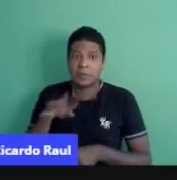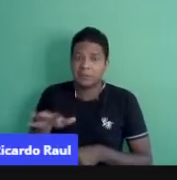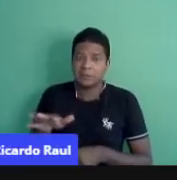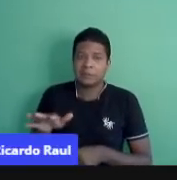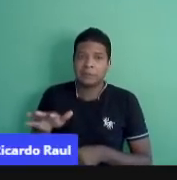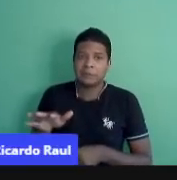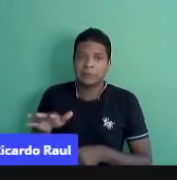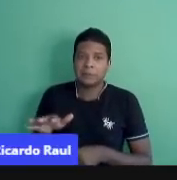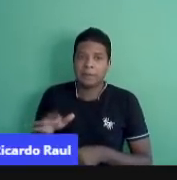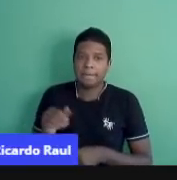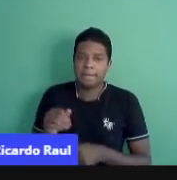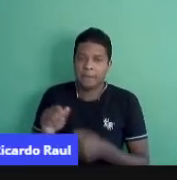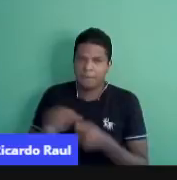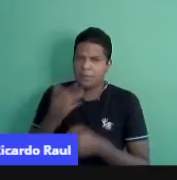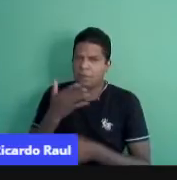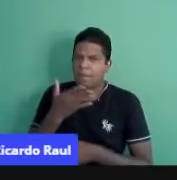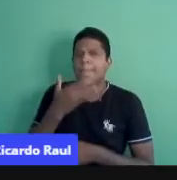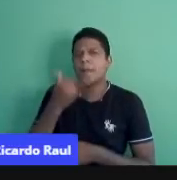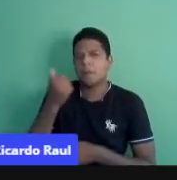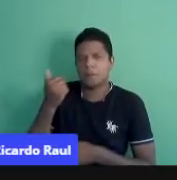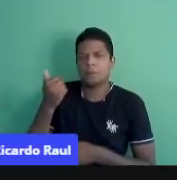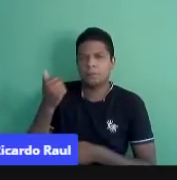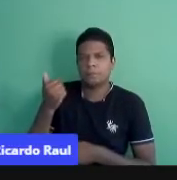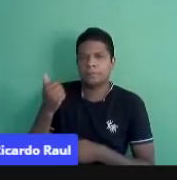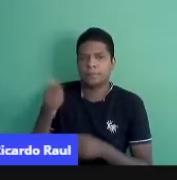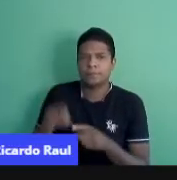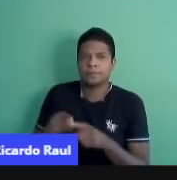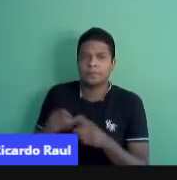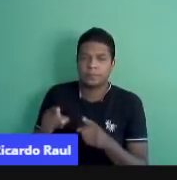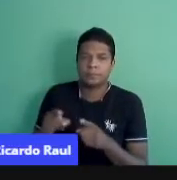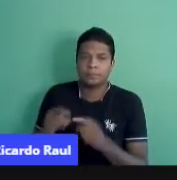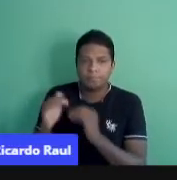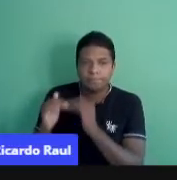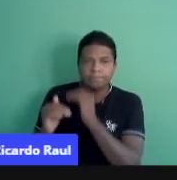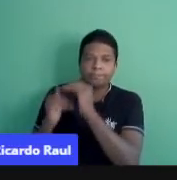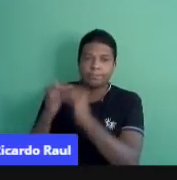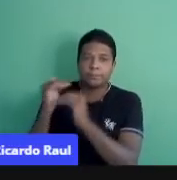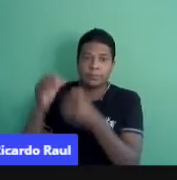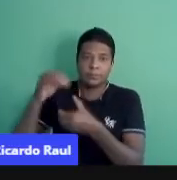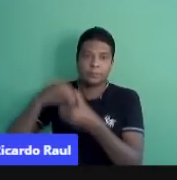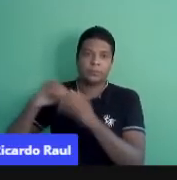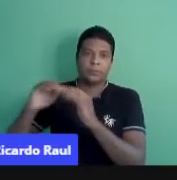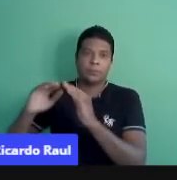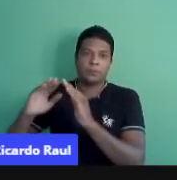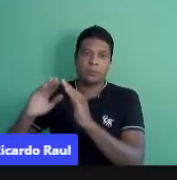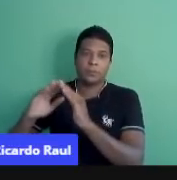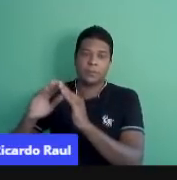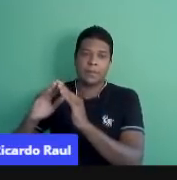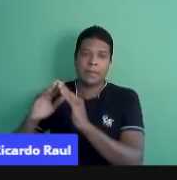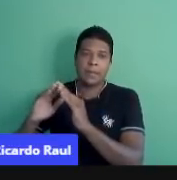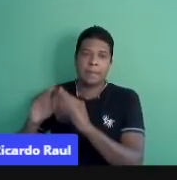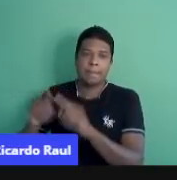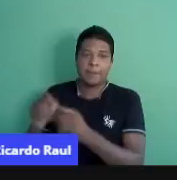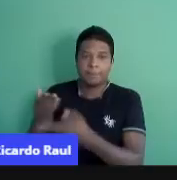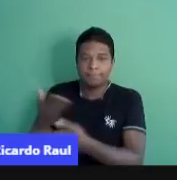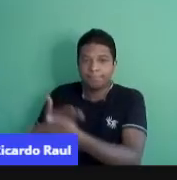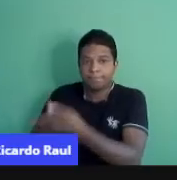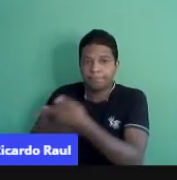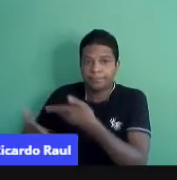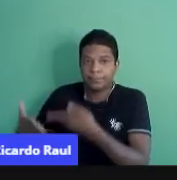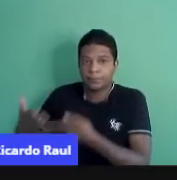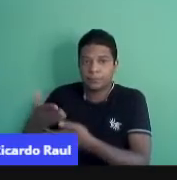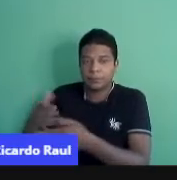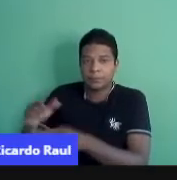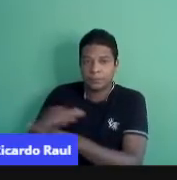seu melhor, com certeza, para que essa criança se desenvolva em casa. Entretanto, essas relações sociais que